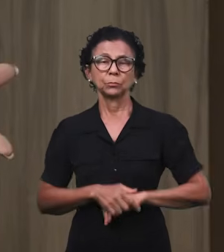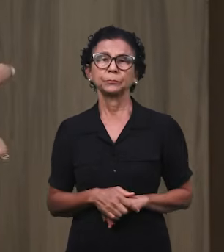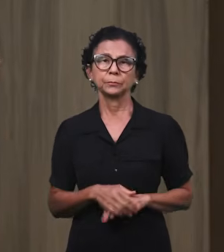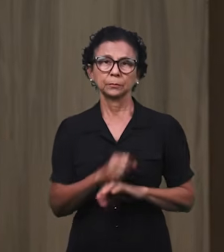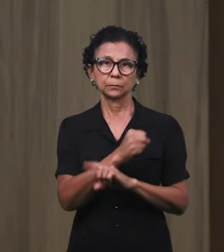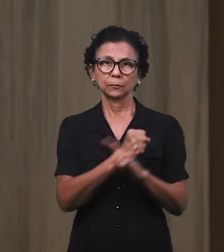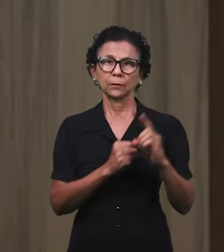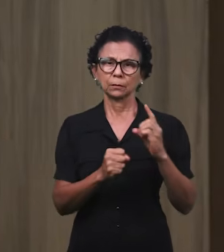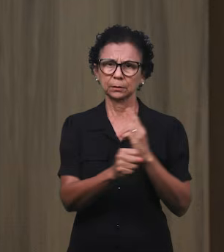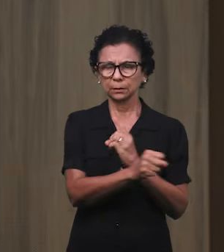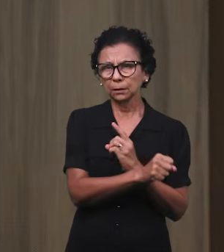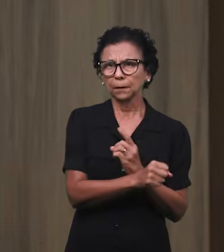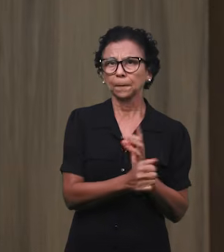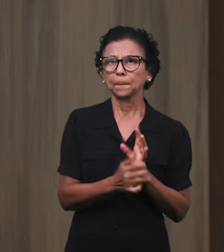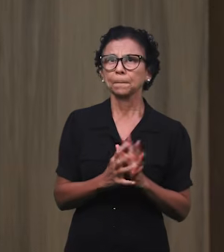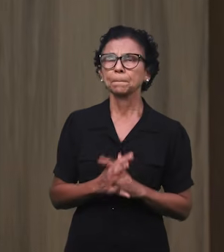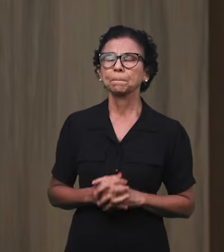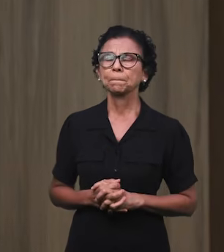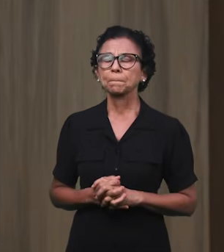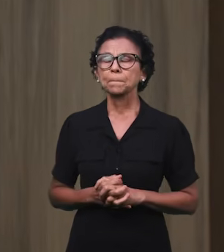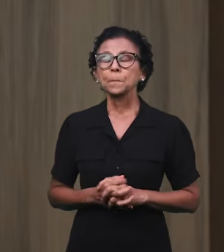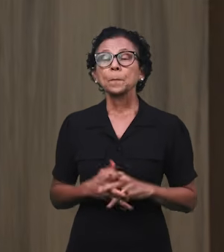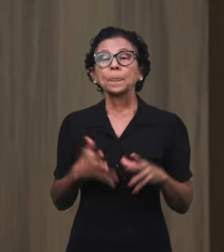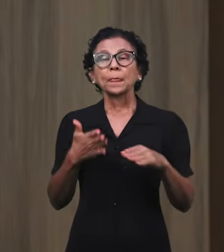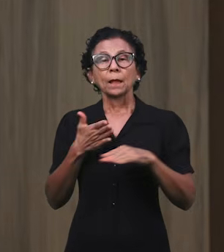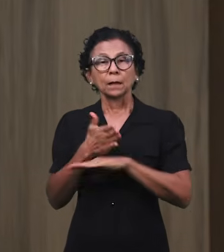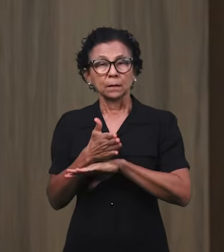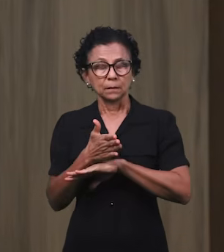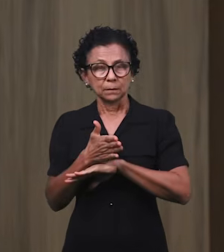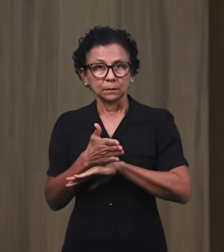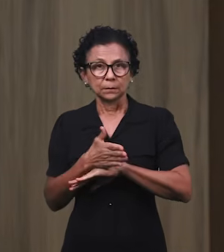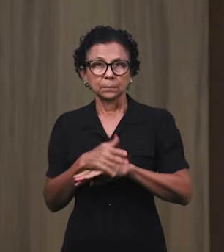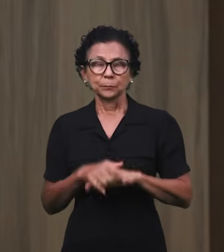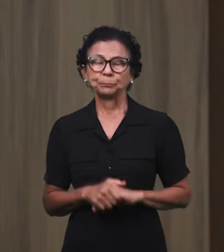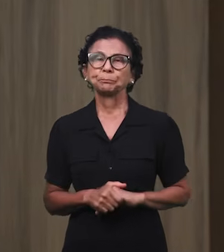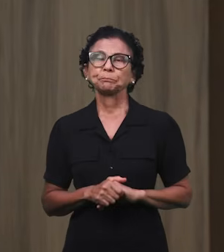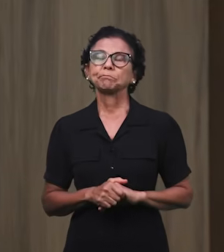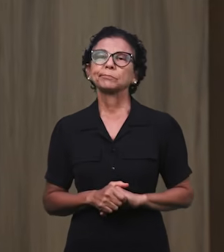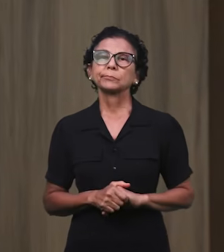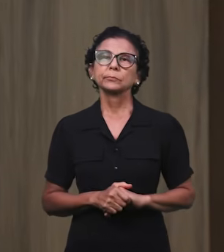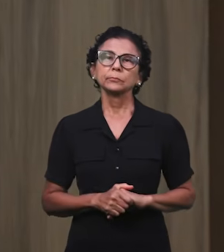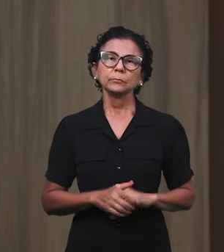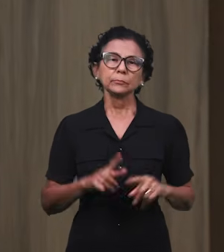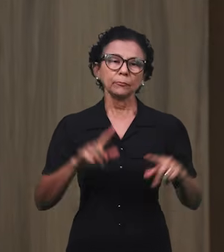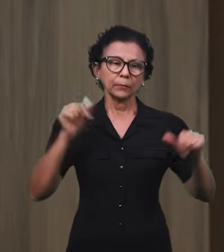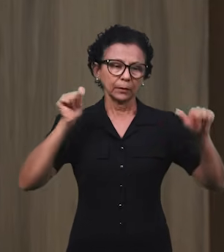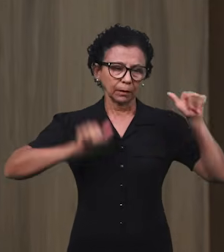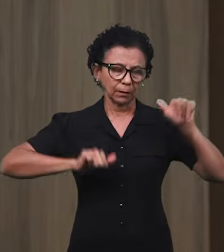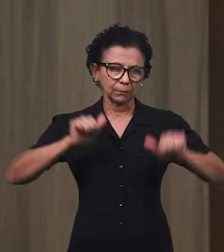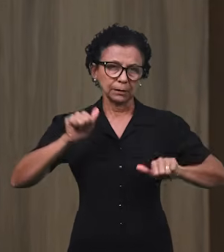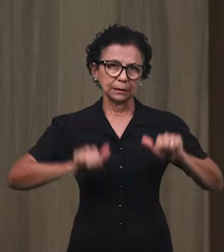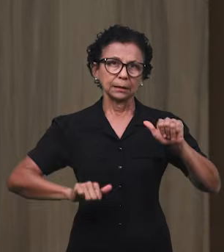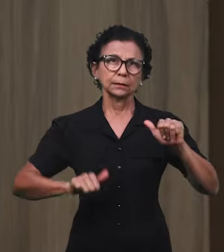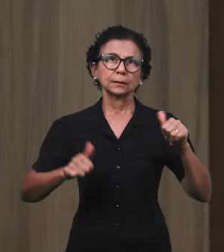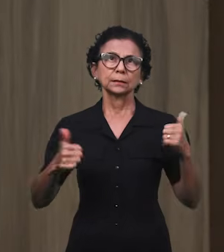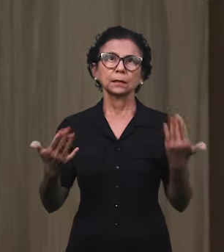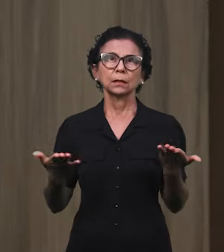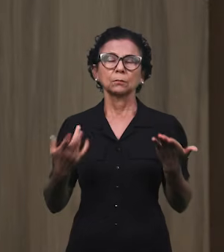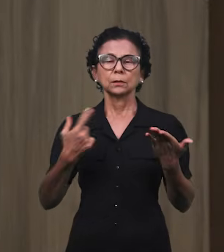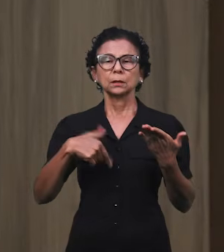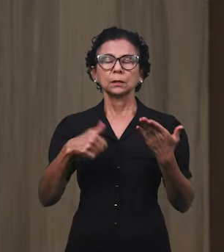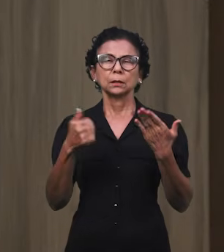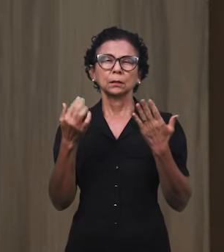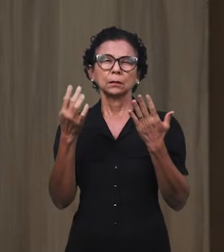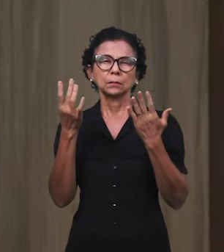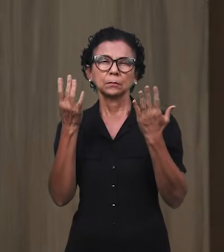social. E para ter acesso a toda essa avaliação, né, que é com